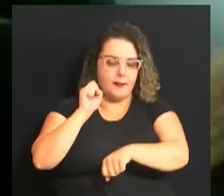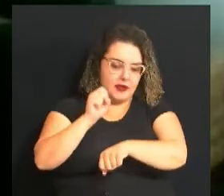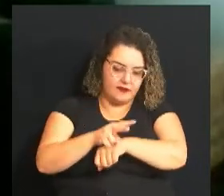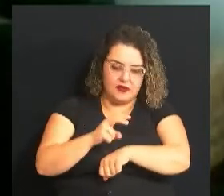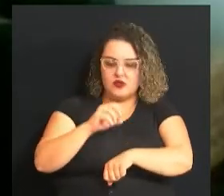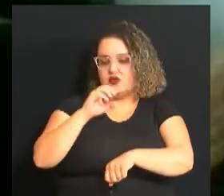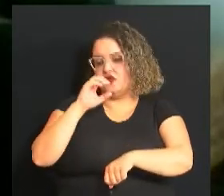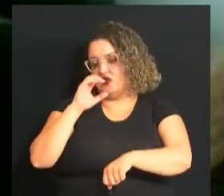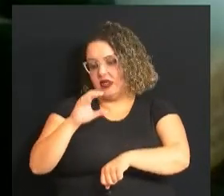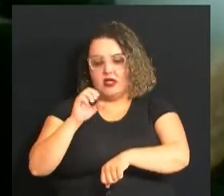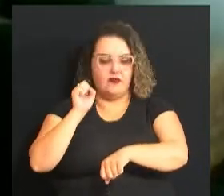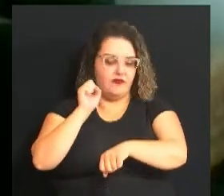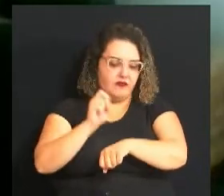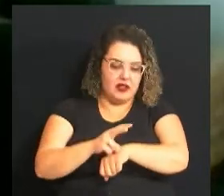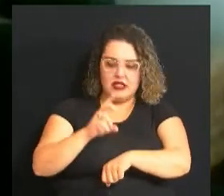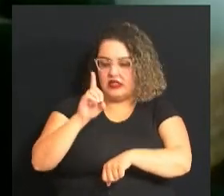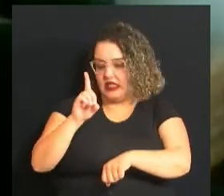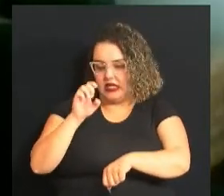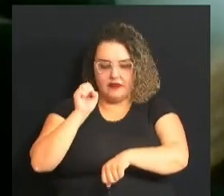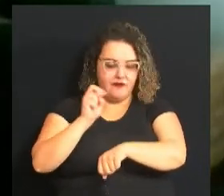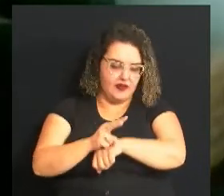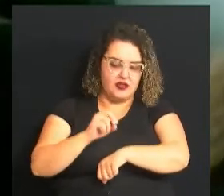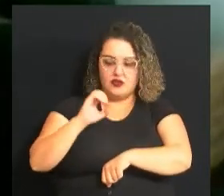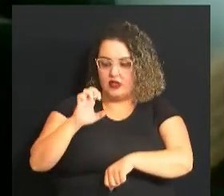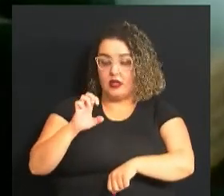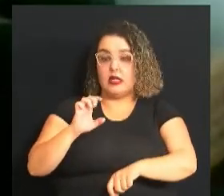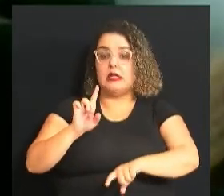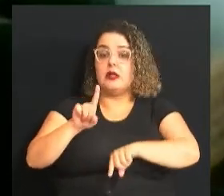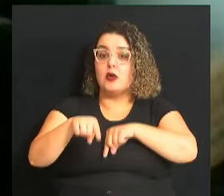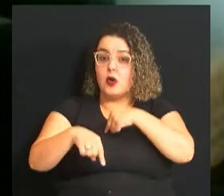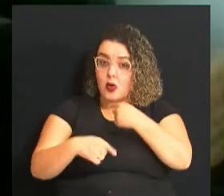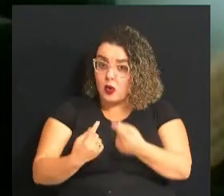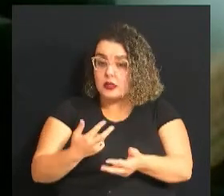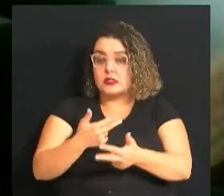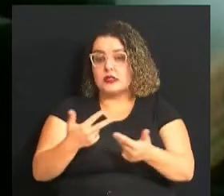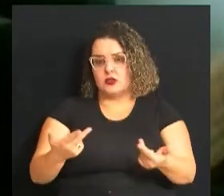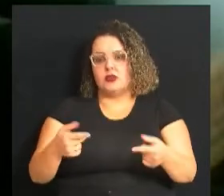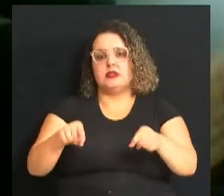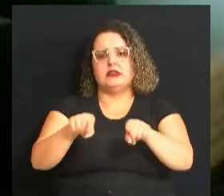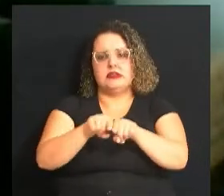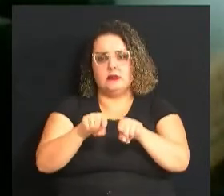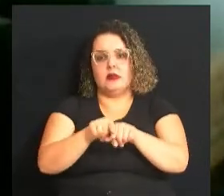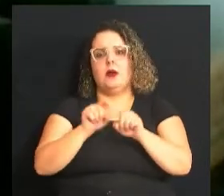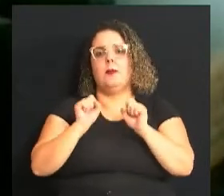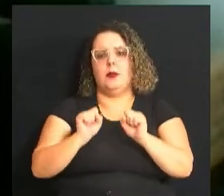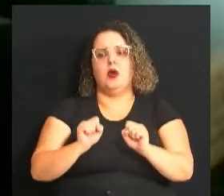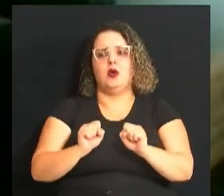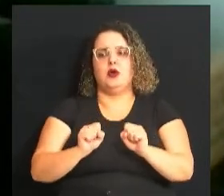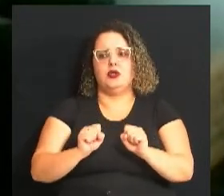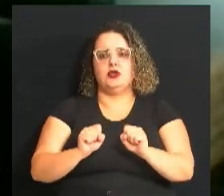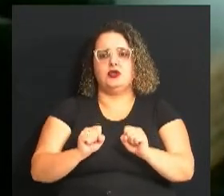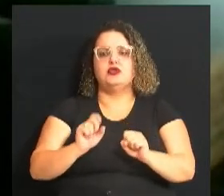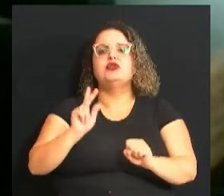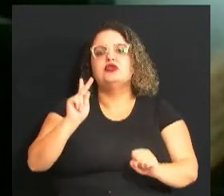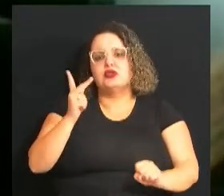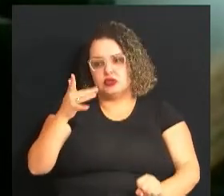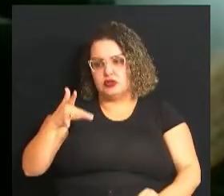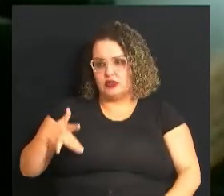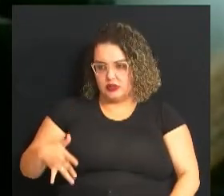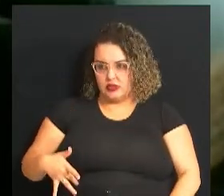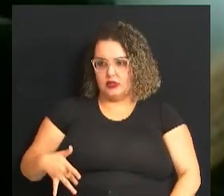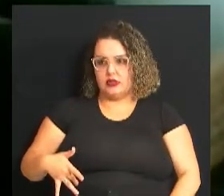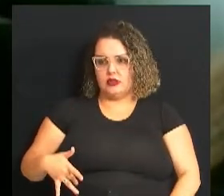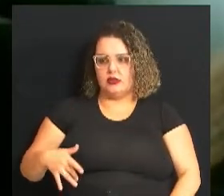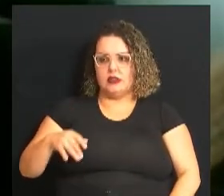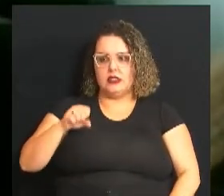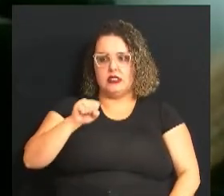E. Nós temos outros agentes que também podem determinar hepatite, como o